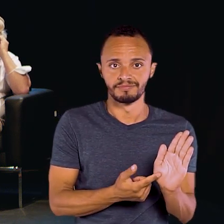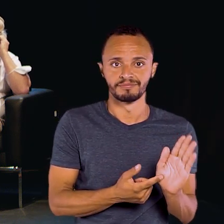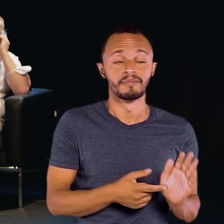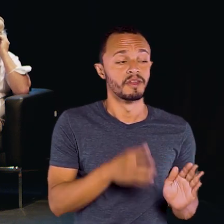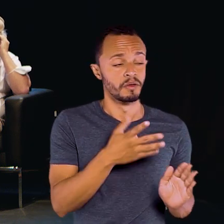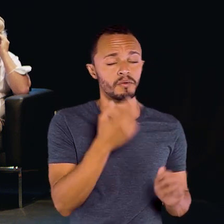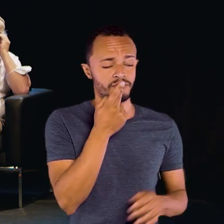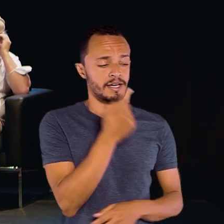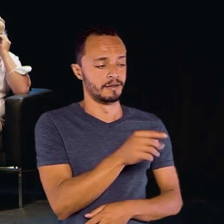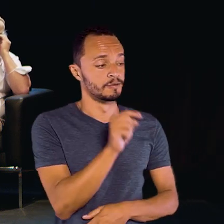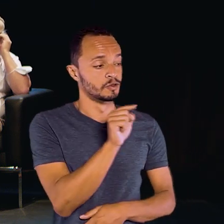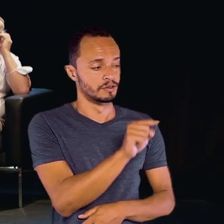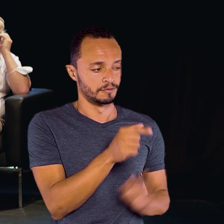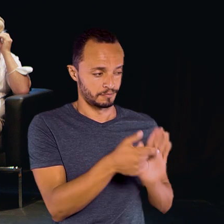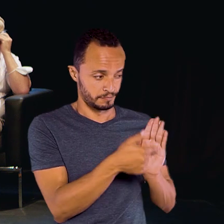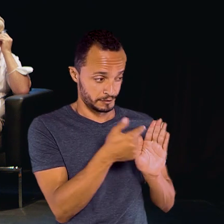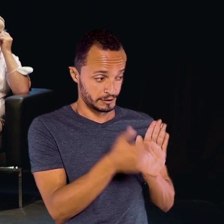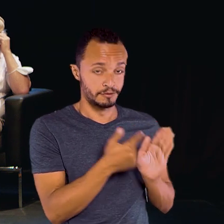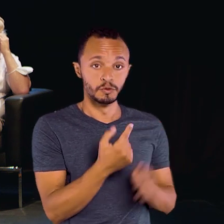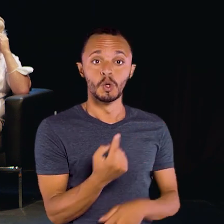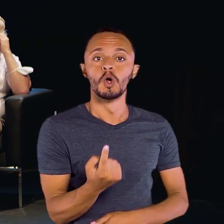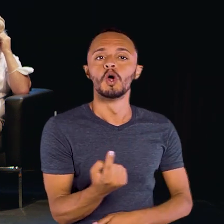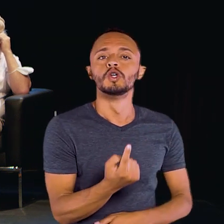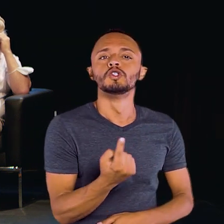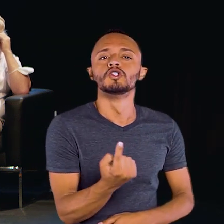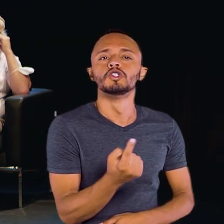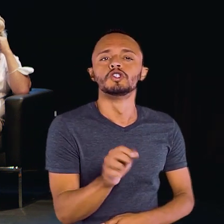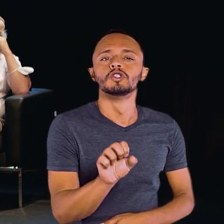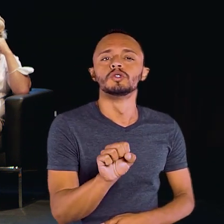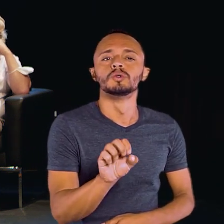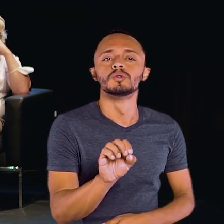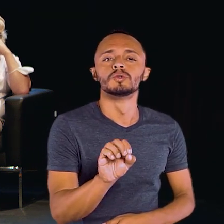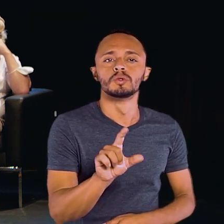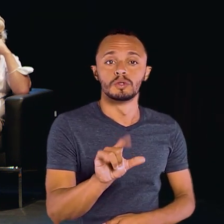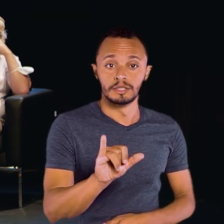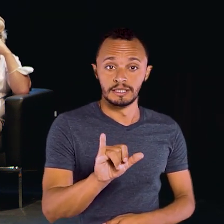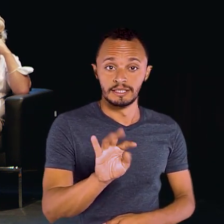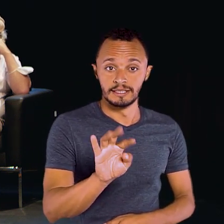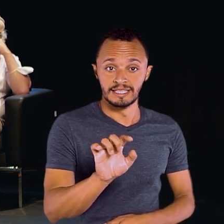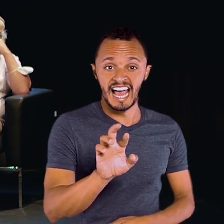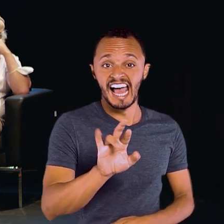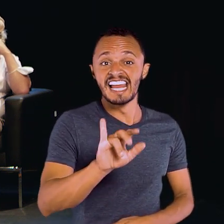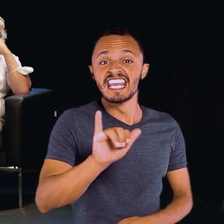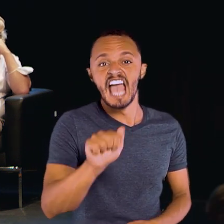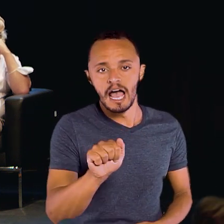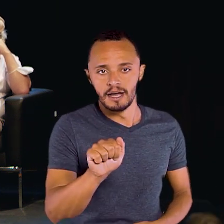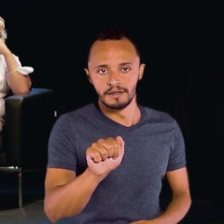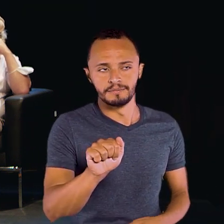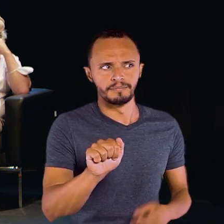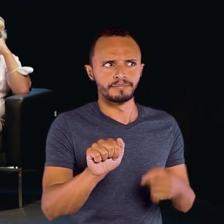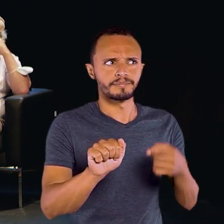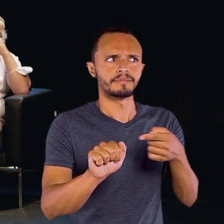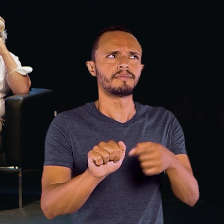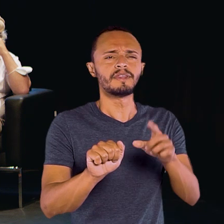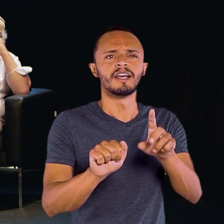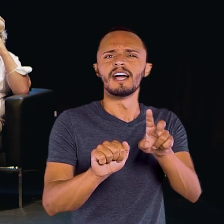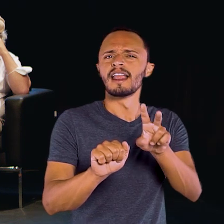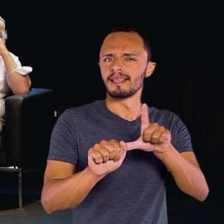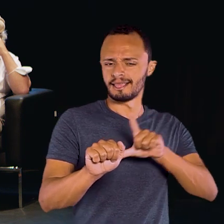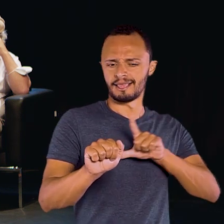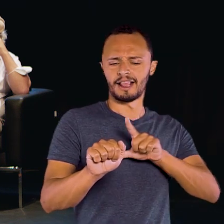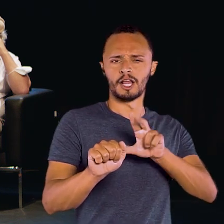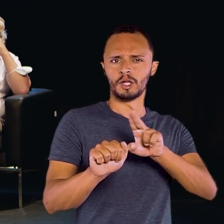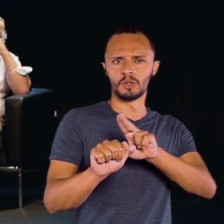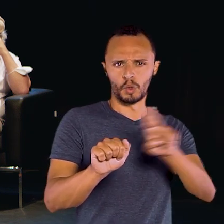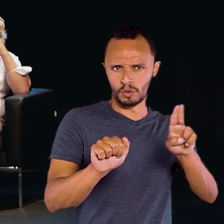solitária? Será que é uma solitária em si, né? Mas eu tinha falado no início,